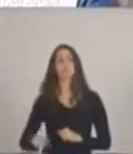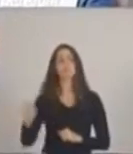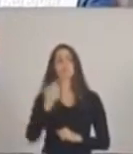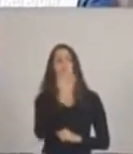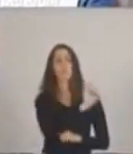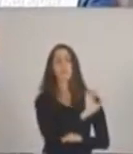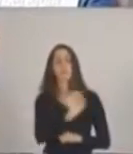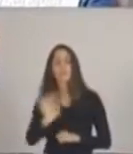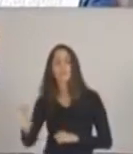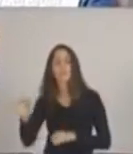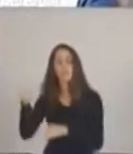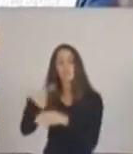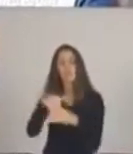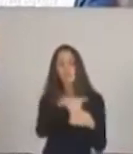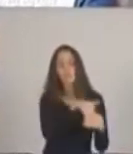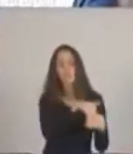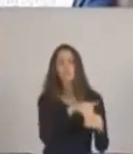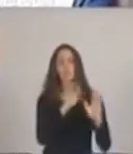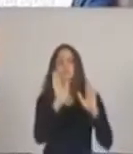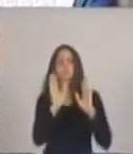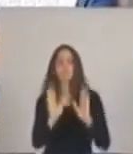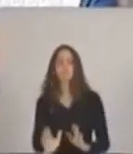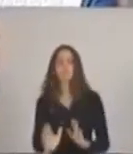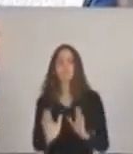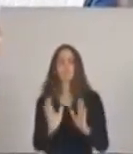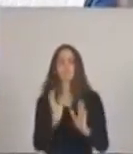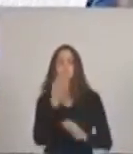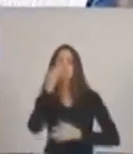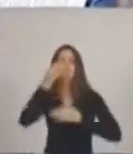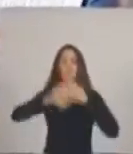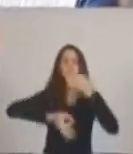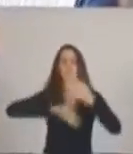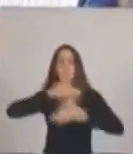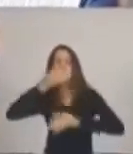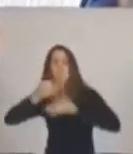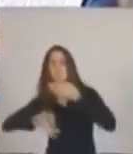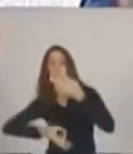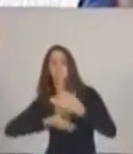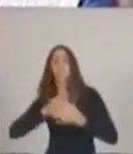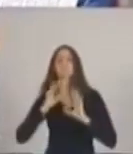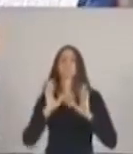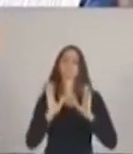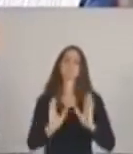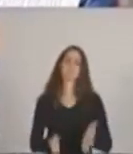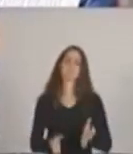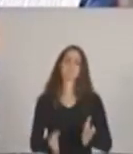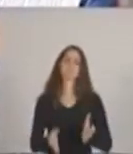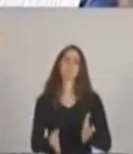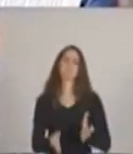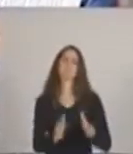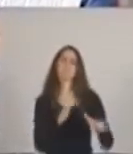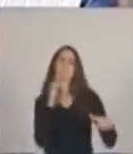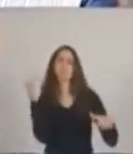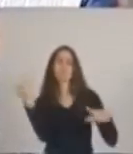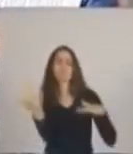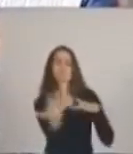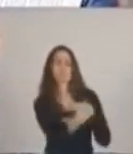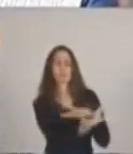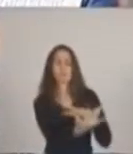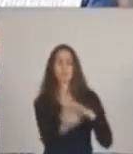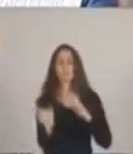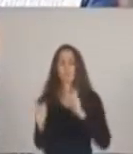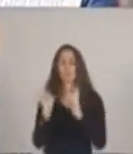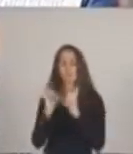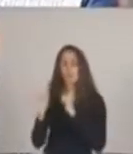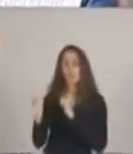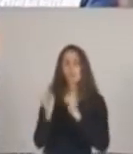cada um. Naturalmente, já é emitido em várias manifestações, seja na rede social, em reuniões internas,